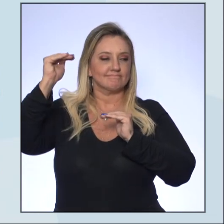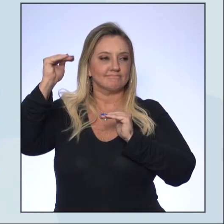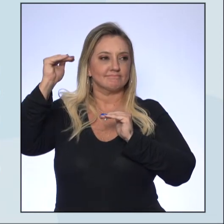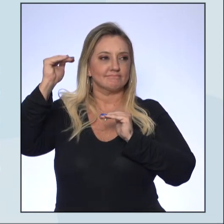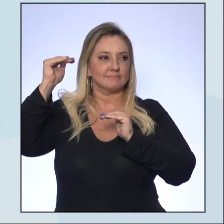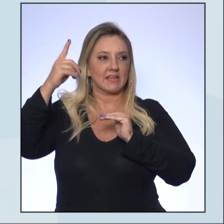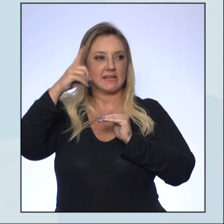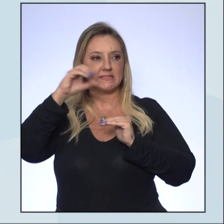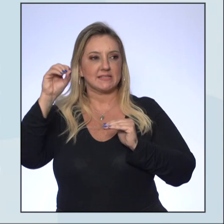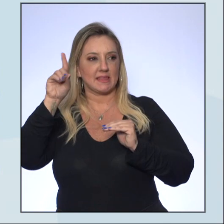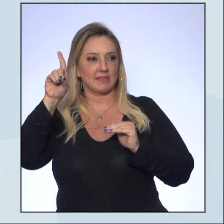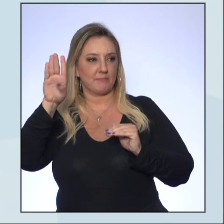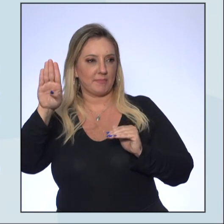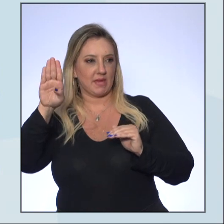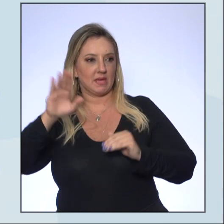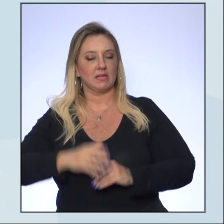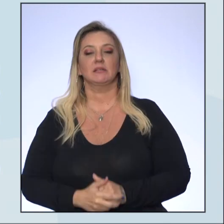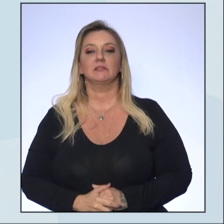100 decibéis,